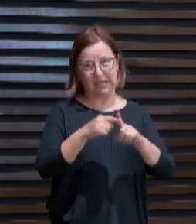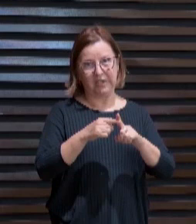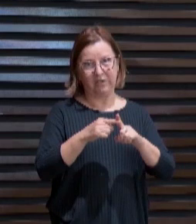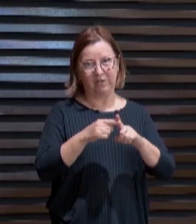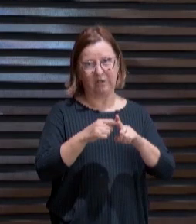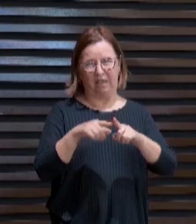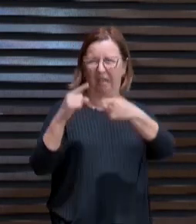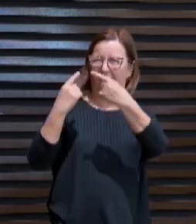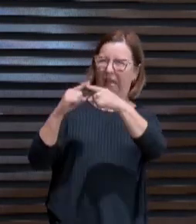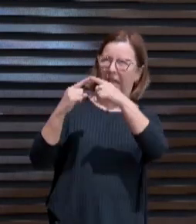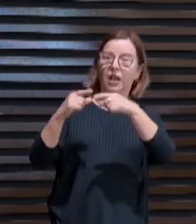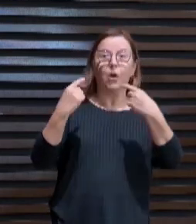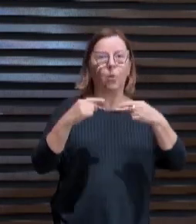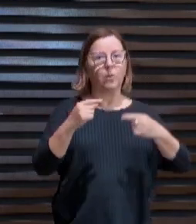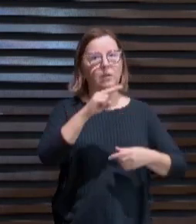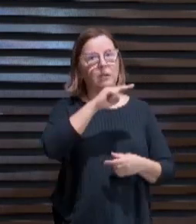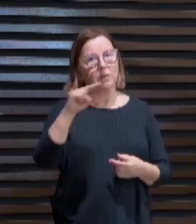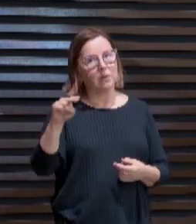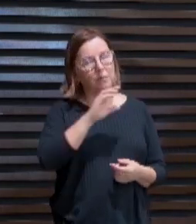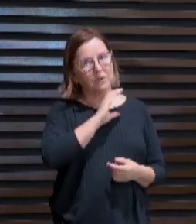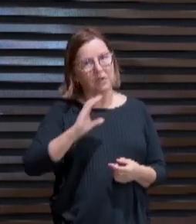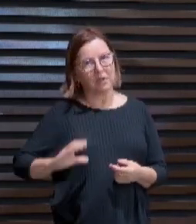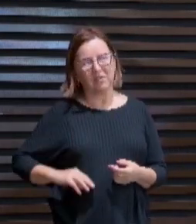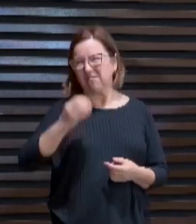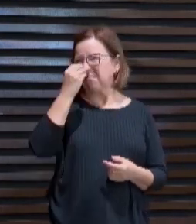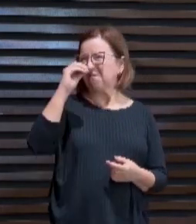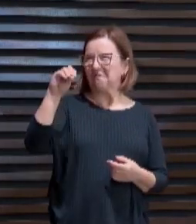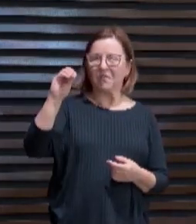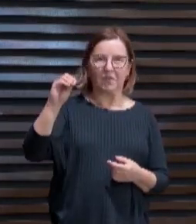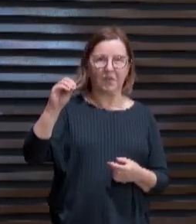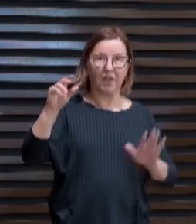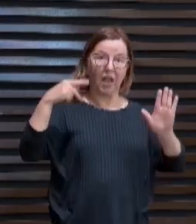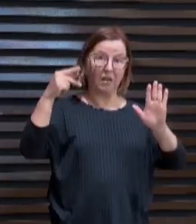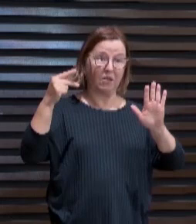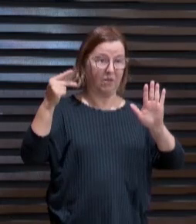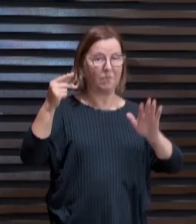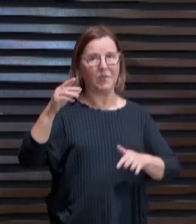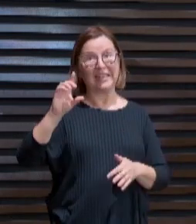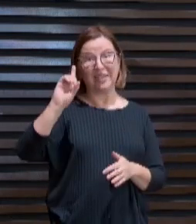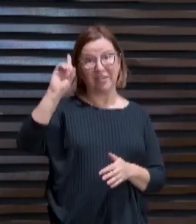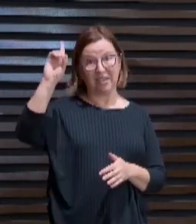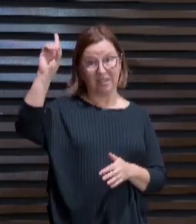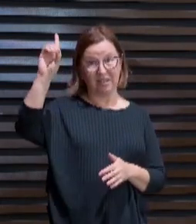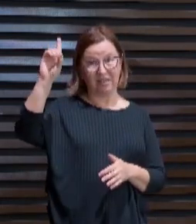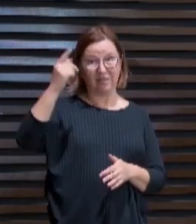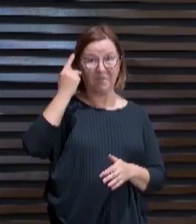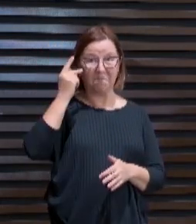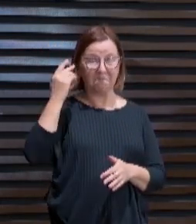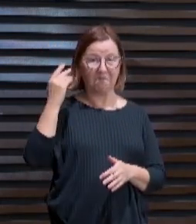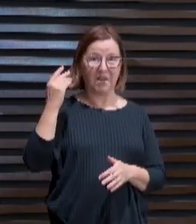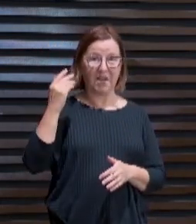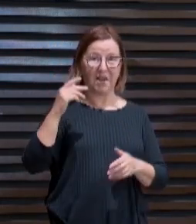Cristo. Rejeitando assim as promessas de Deus aos patriarcas, esses judeus deixaram de ser sinagoga de